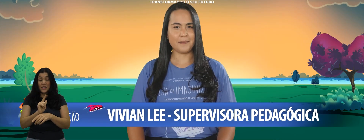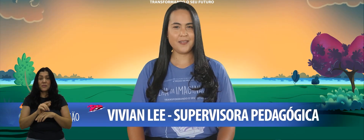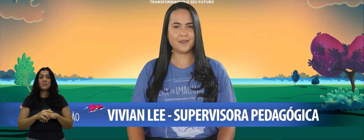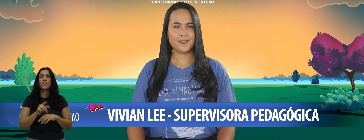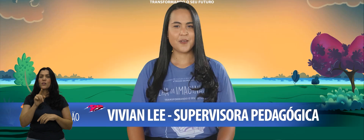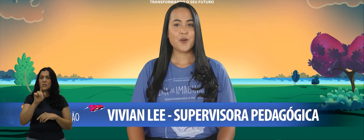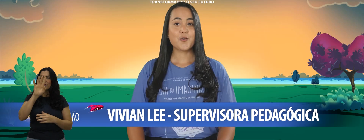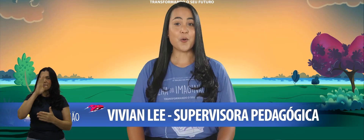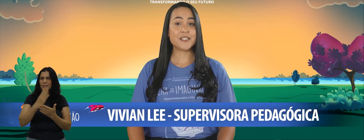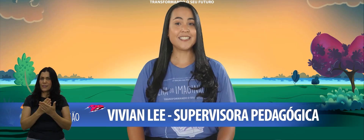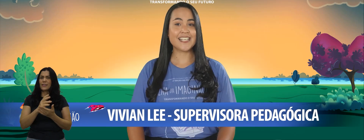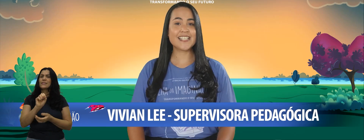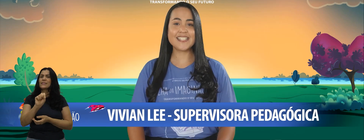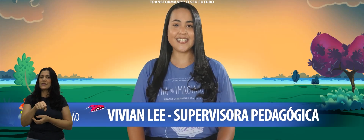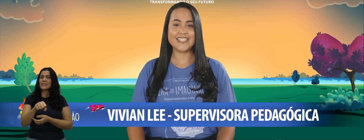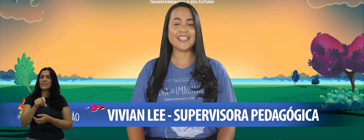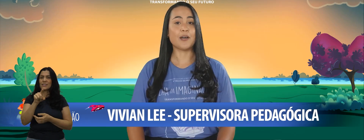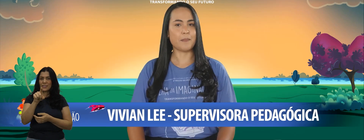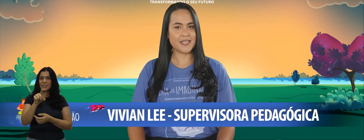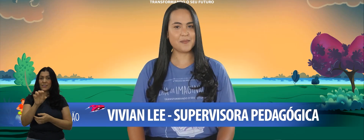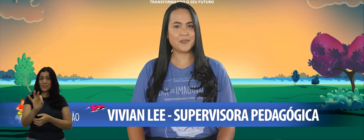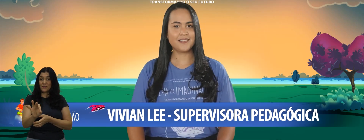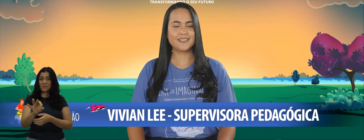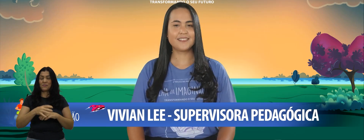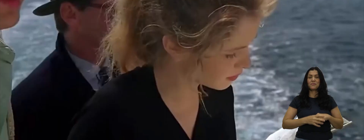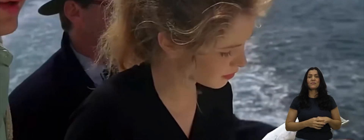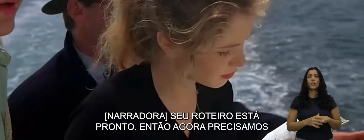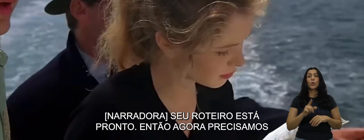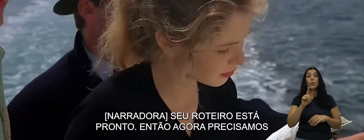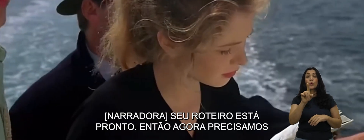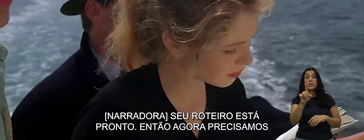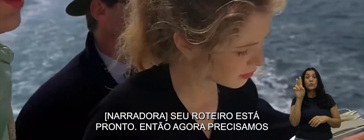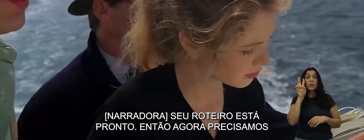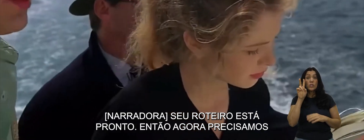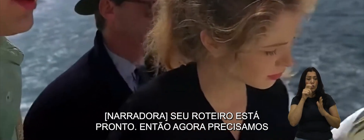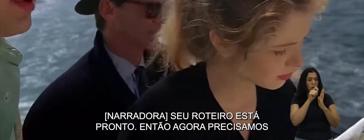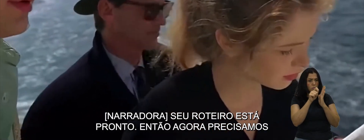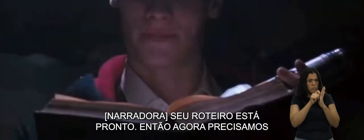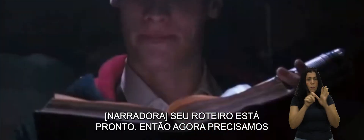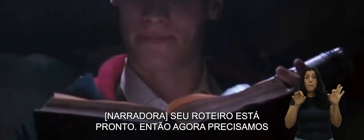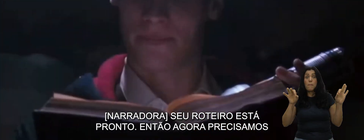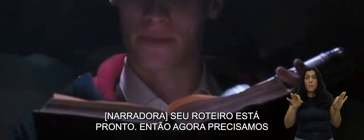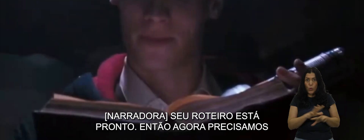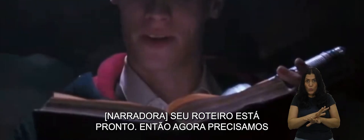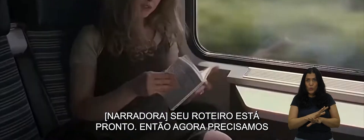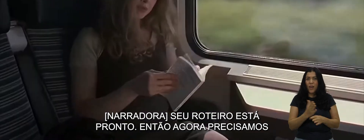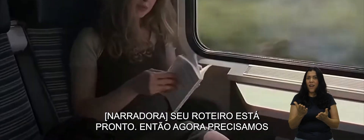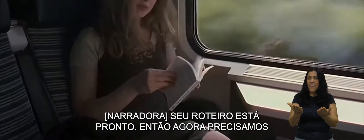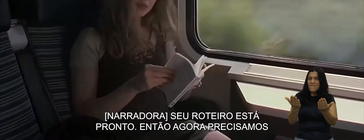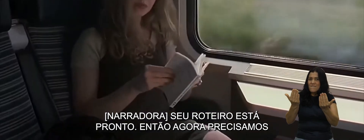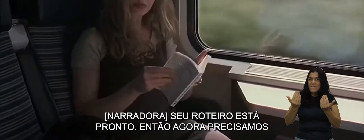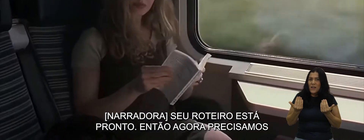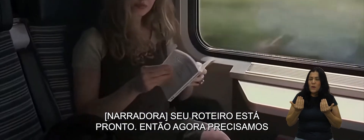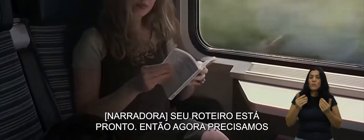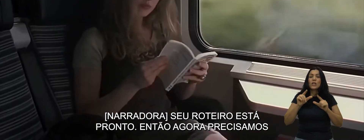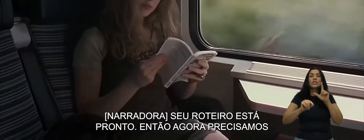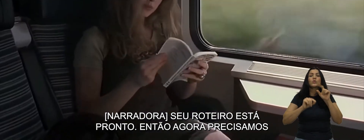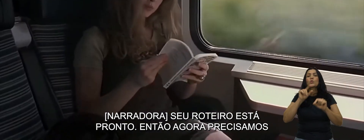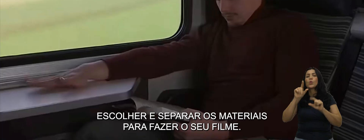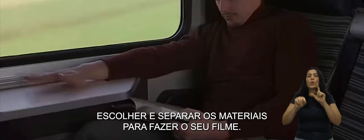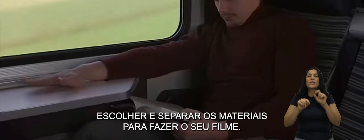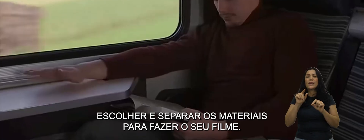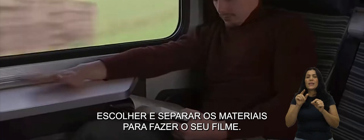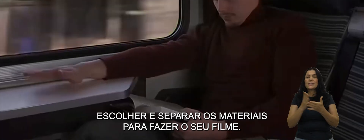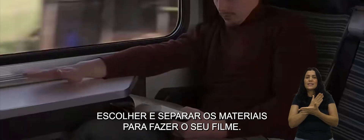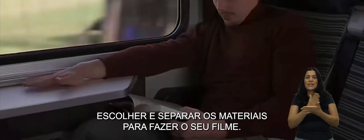esse caminho? Com certeza sim, não é mesmo? Seu roteiro está pronto. Então agora